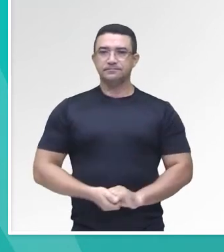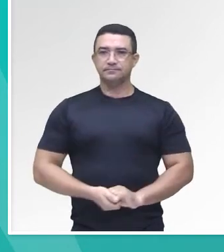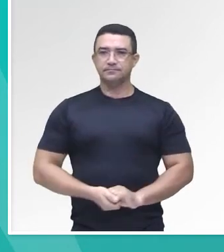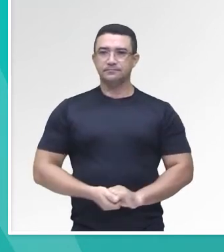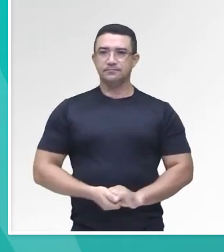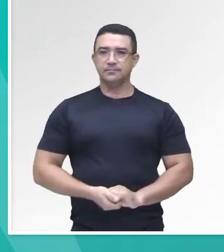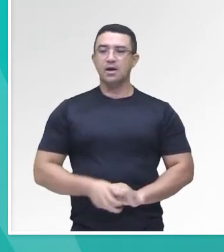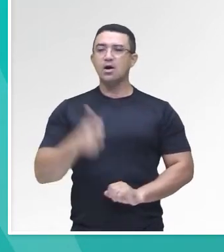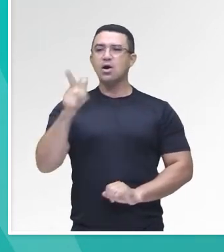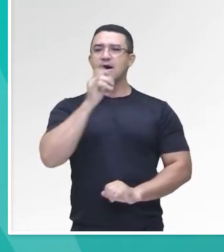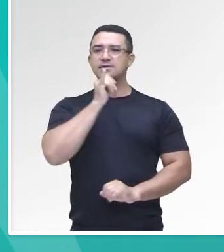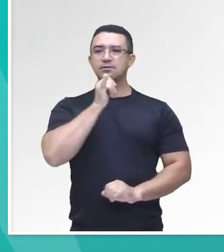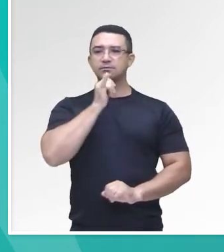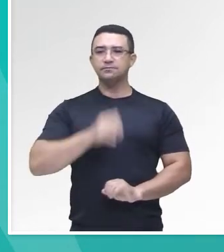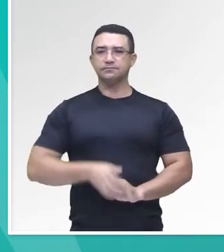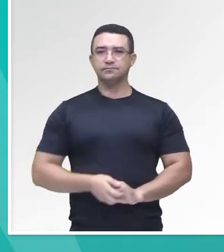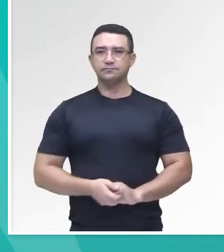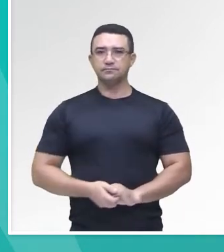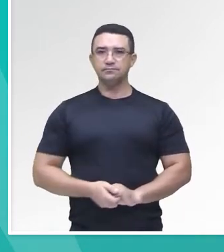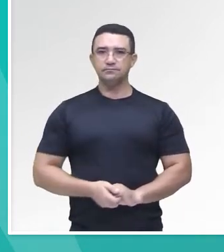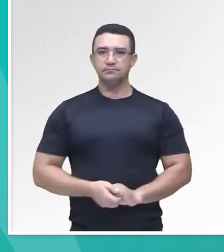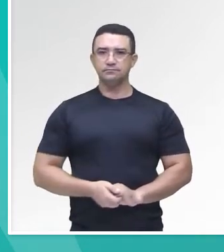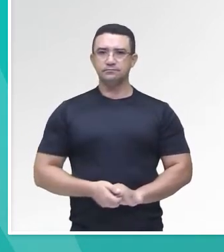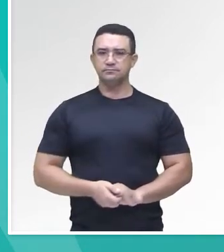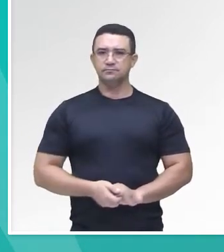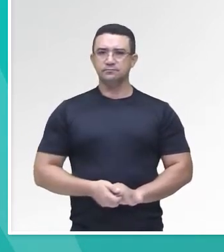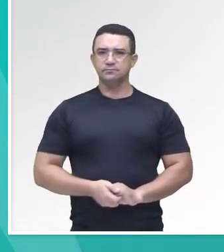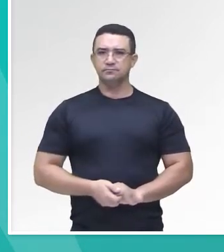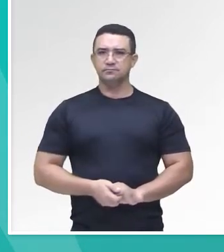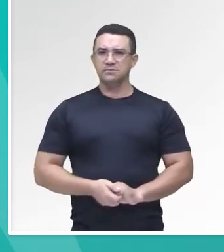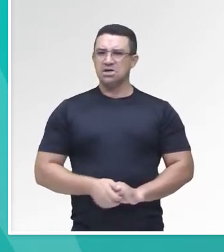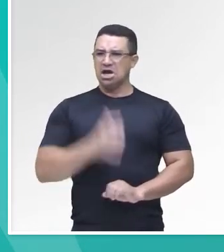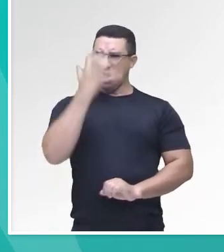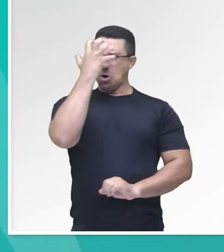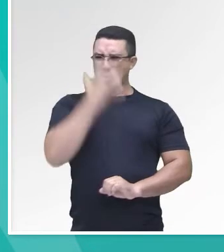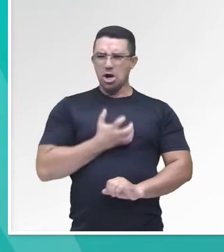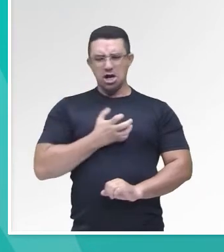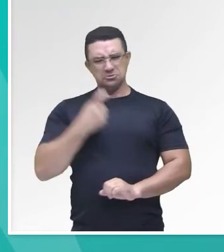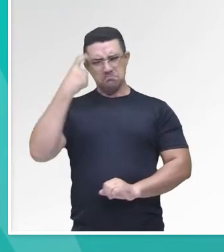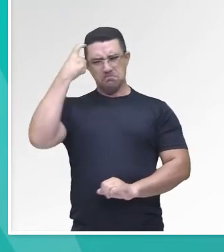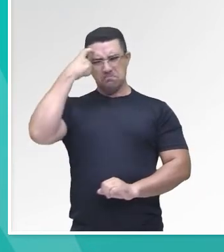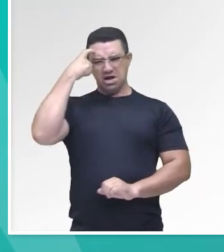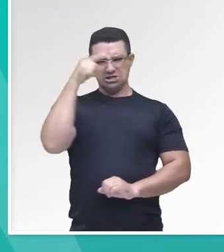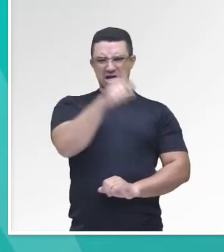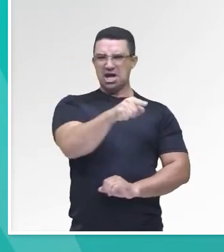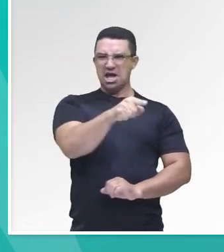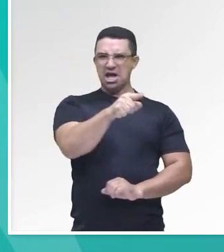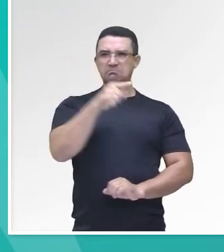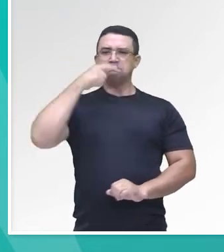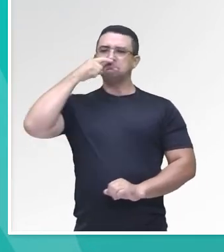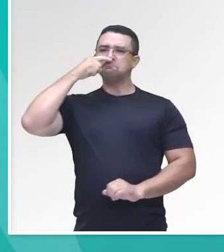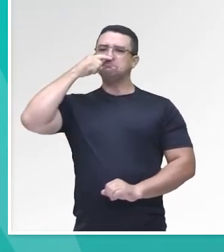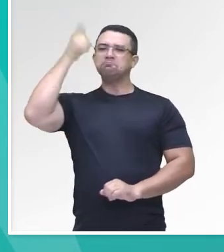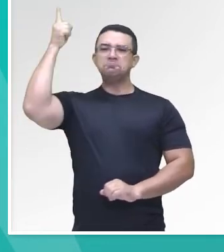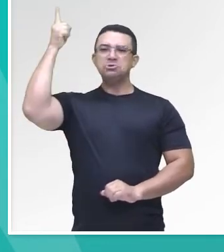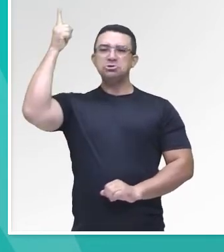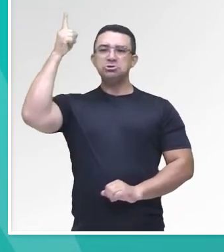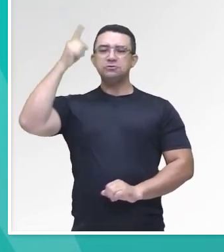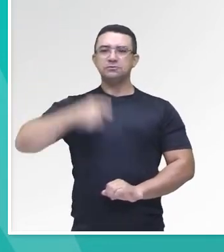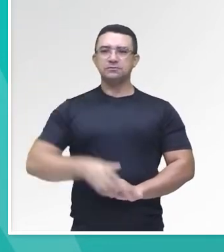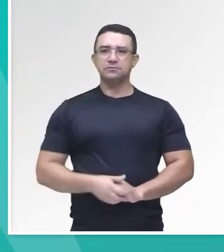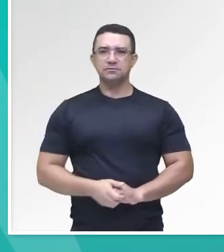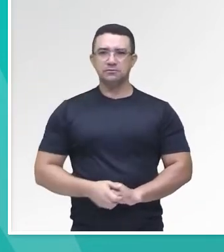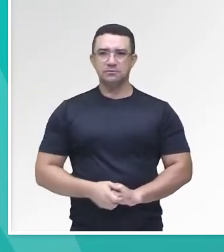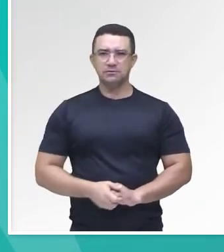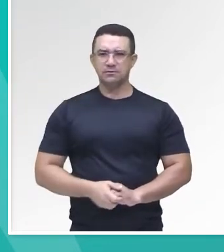exemplo. O arrogante pensa que é uma estrela. Então vejam aí a